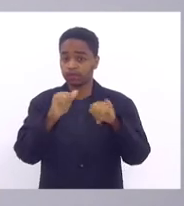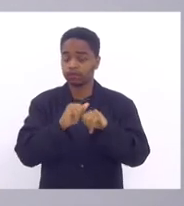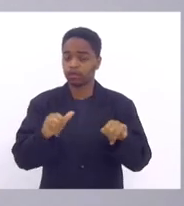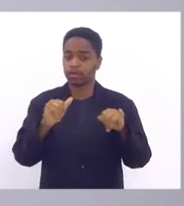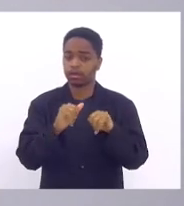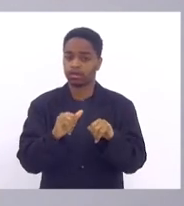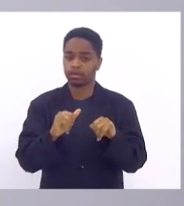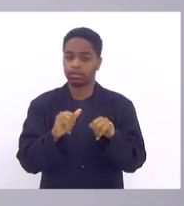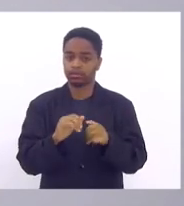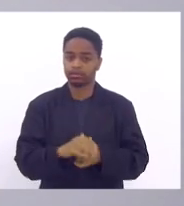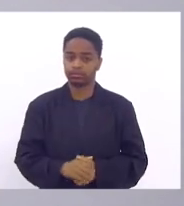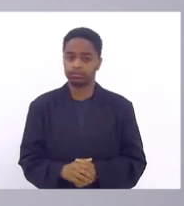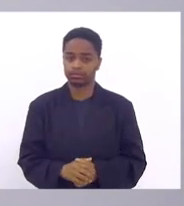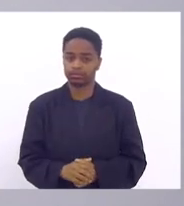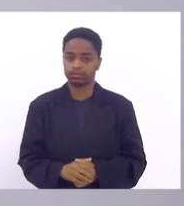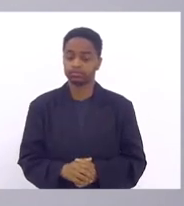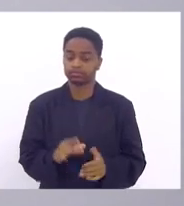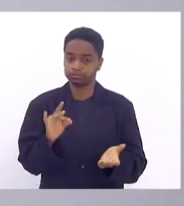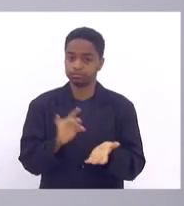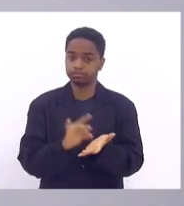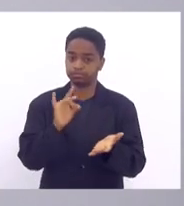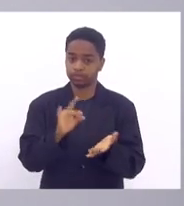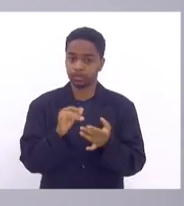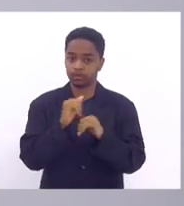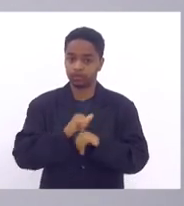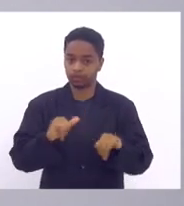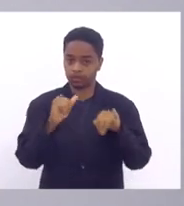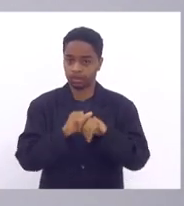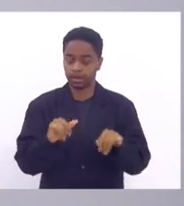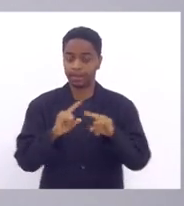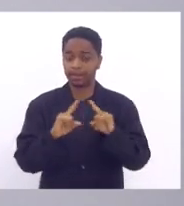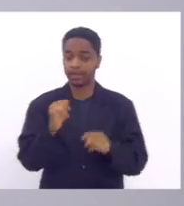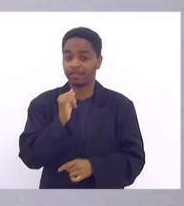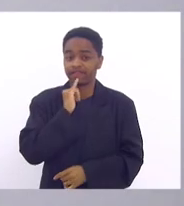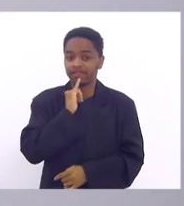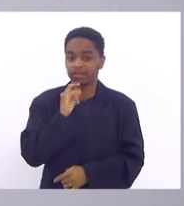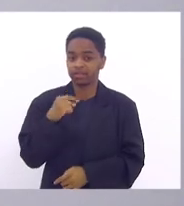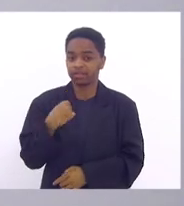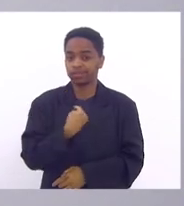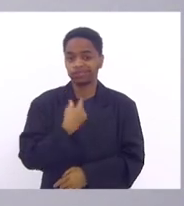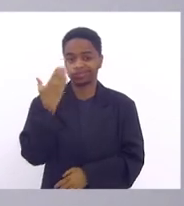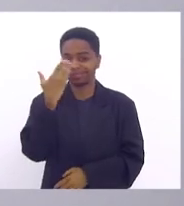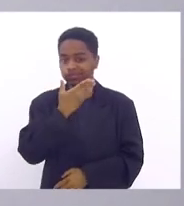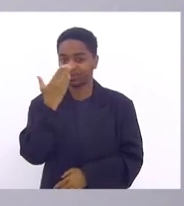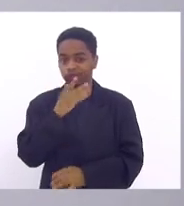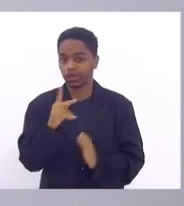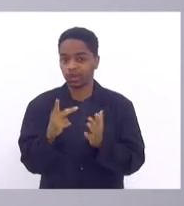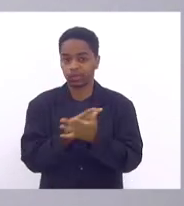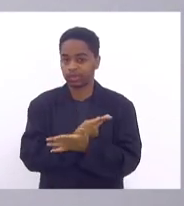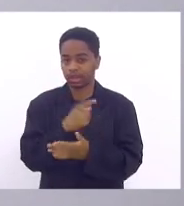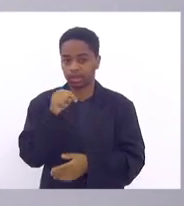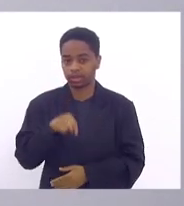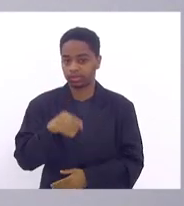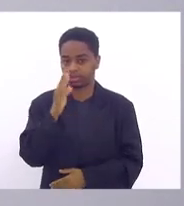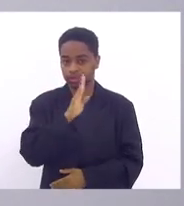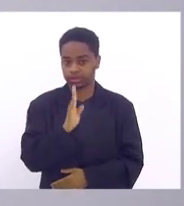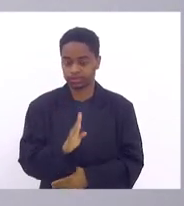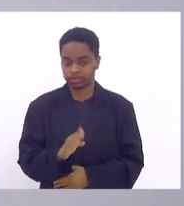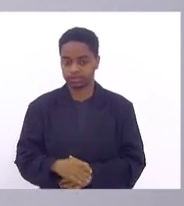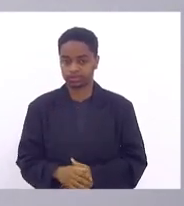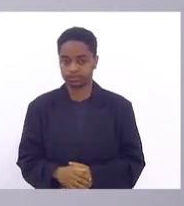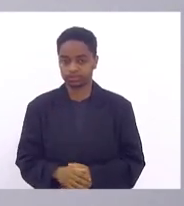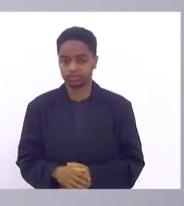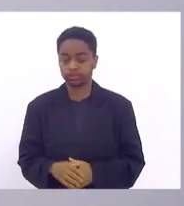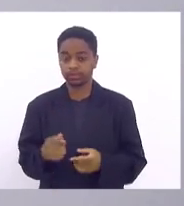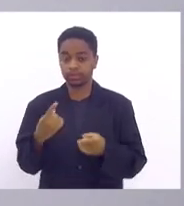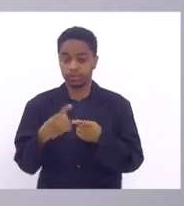informar de forma legítima infelizmente a gente não tem visto muito isso no nosso Brasil a